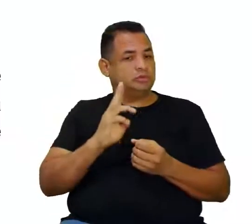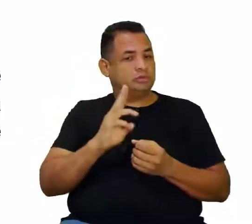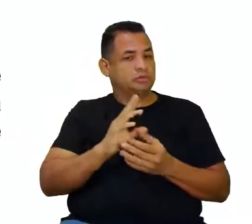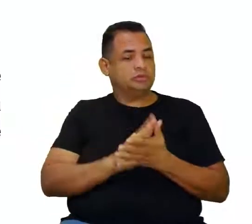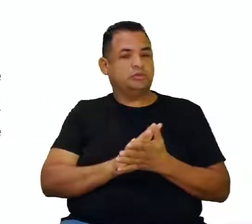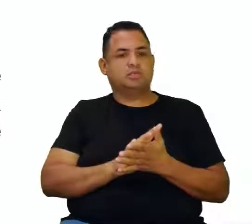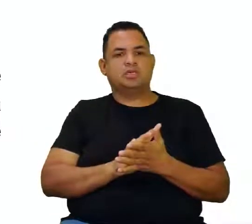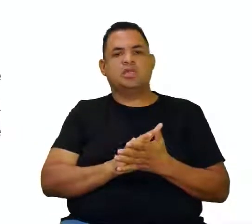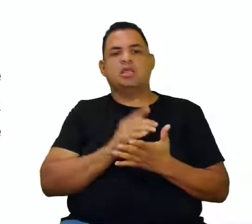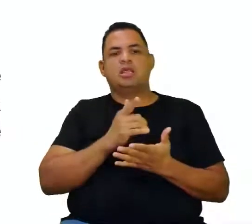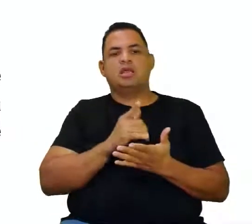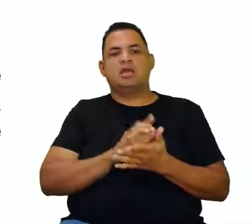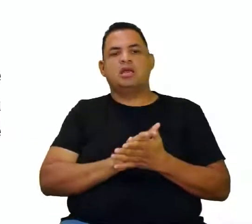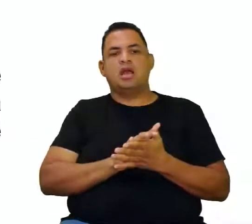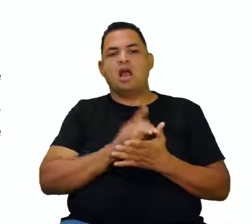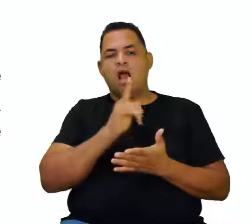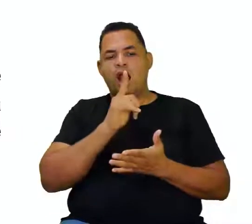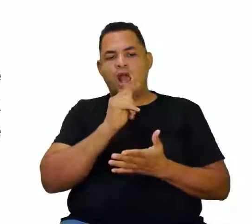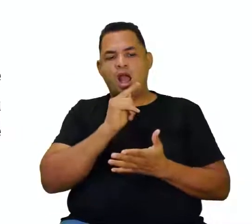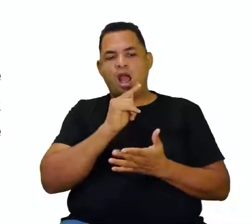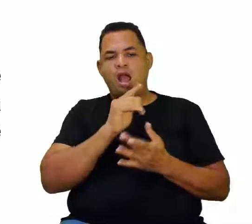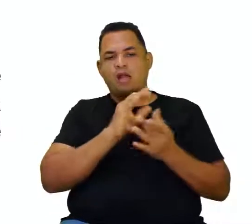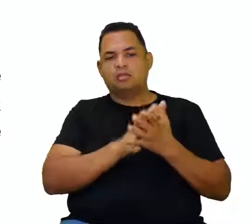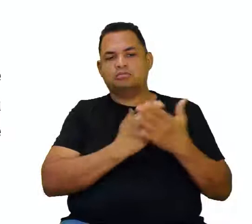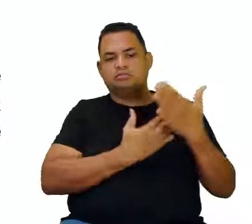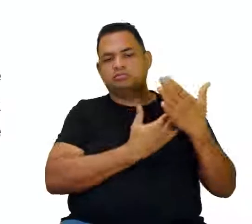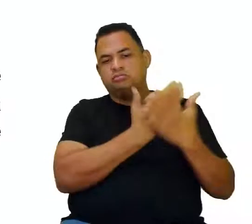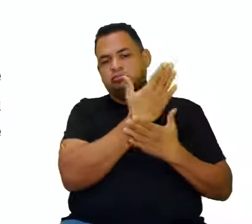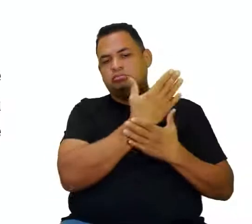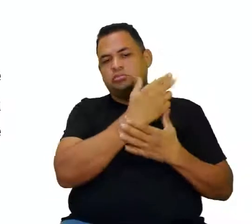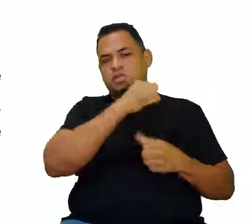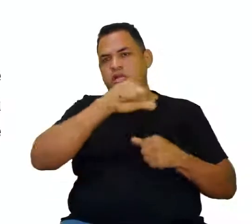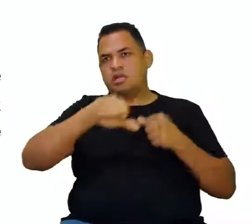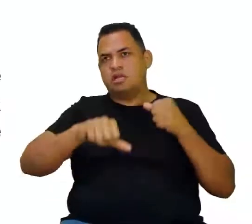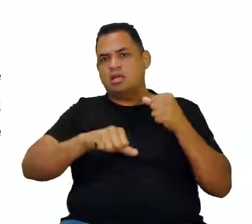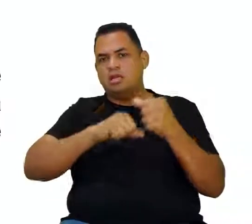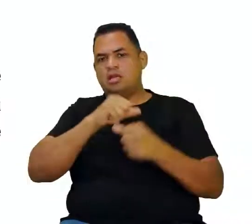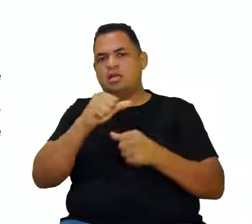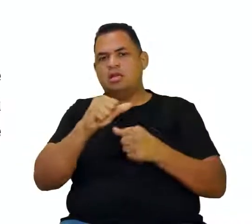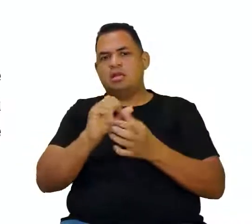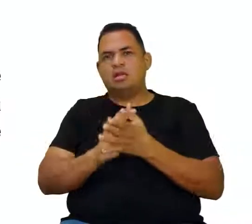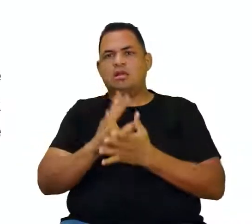de água do estado gasoso para a água no estado líquido. No